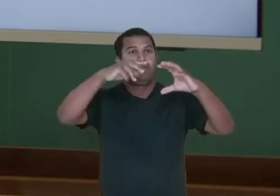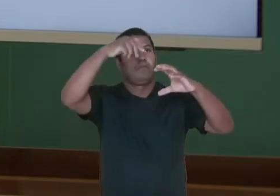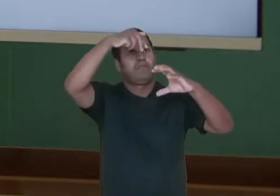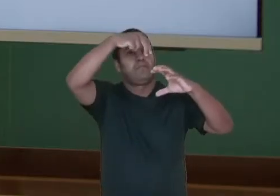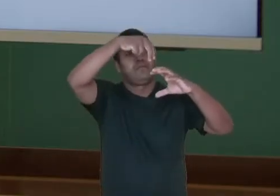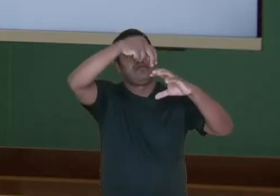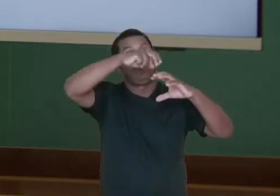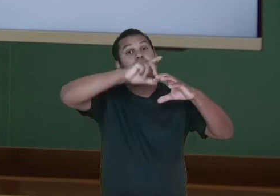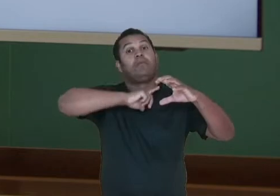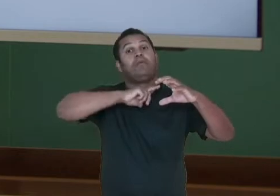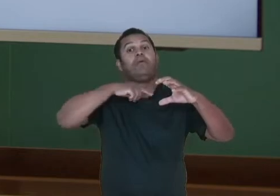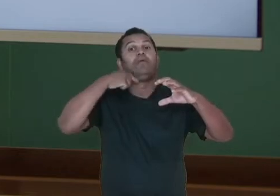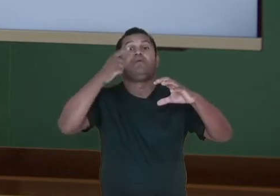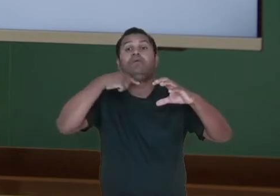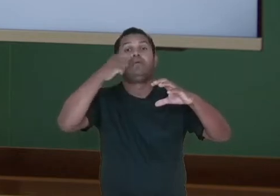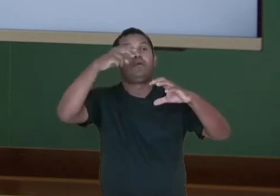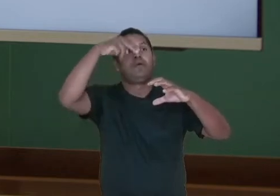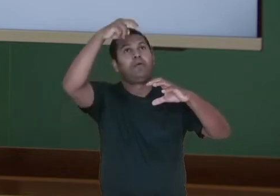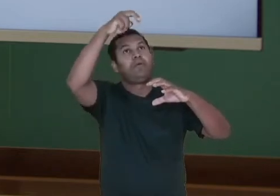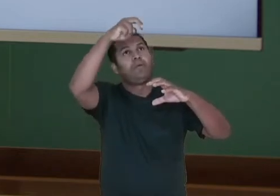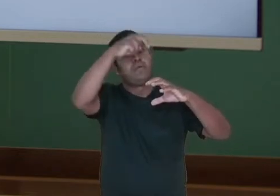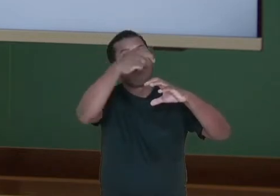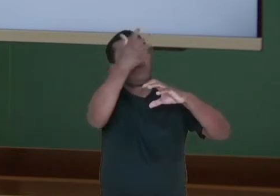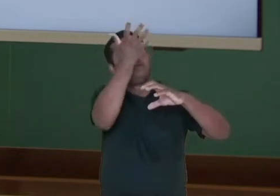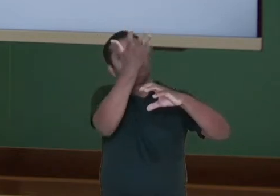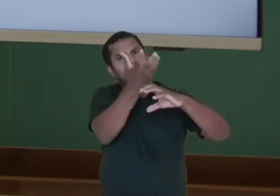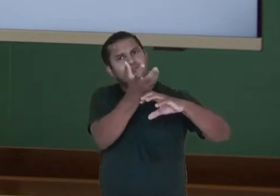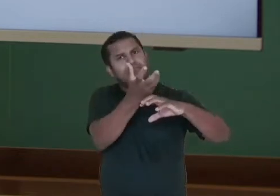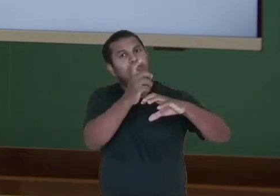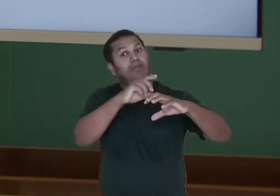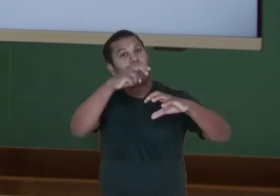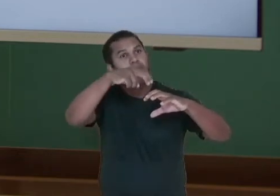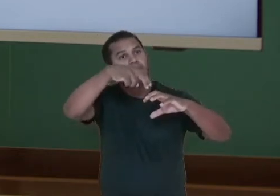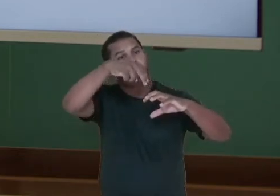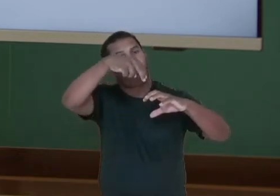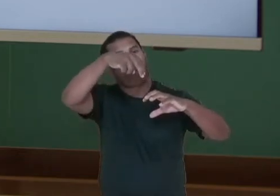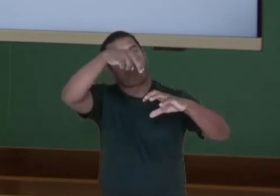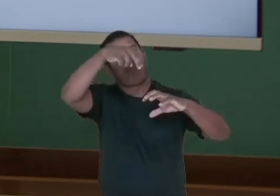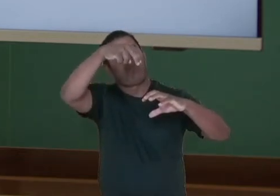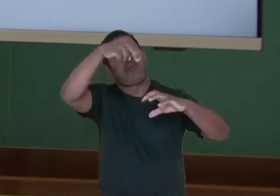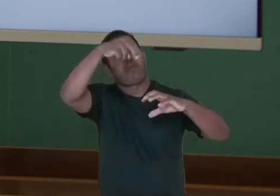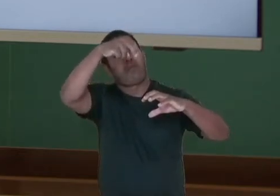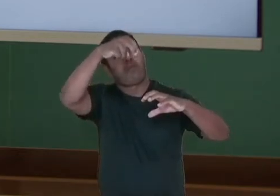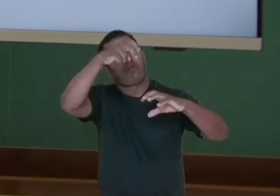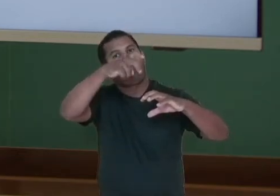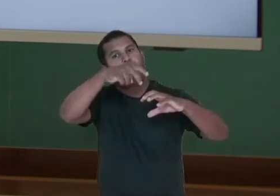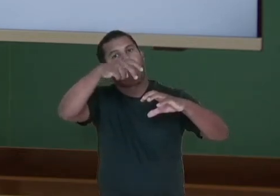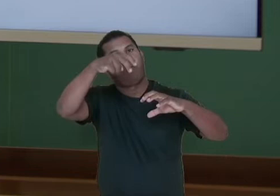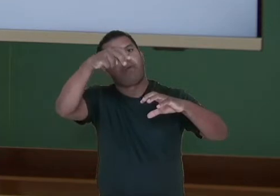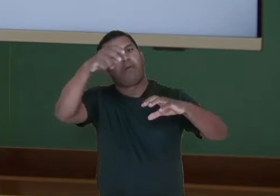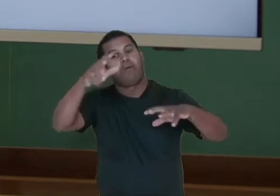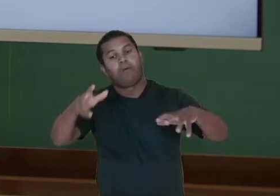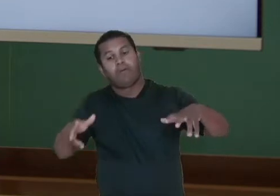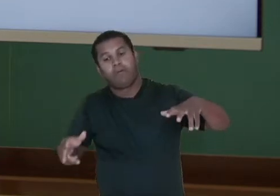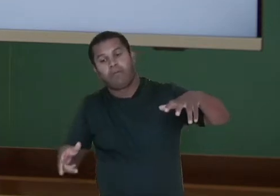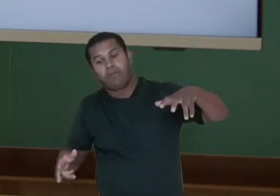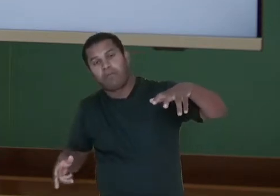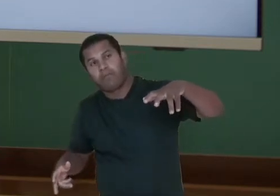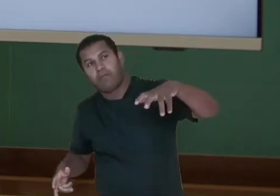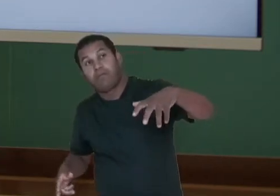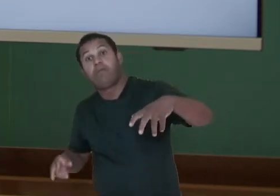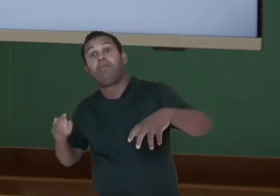fala assim, isso é verdade mesmo, professor? Eu digo, sim, é verdade. Né? Você analisa aí na parte de filmagem que a tendência